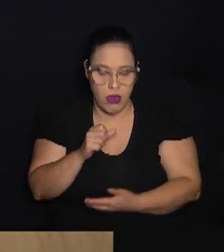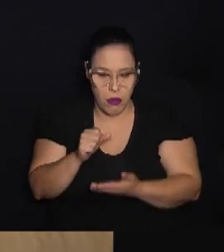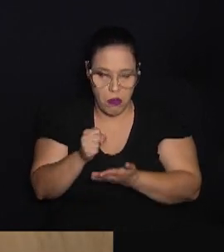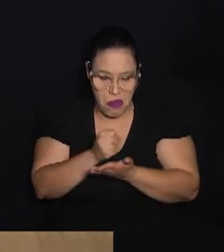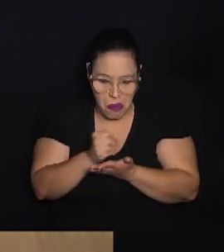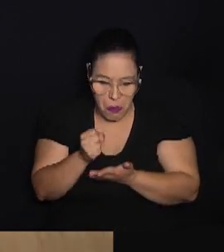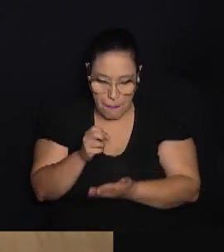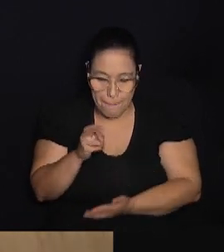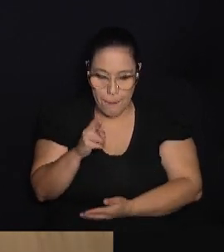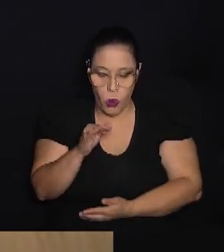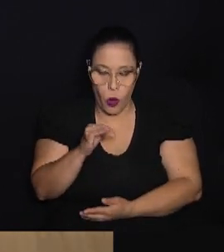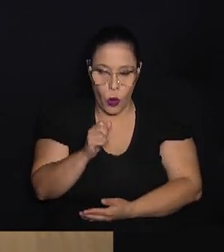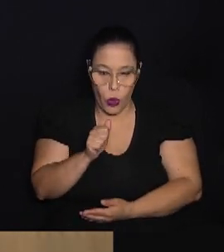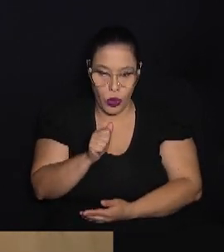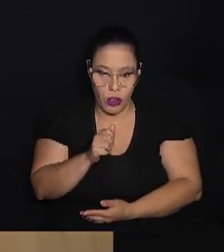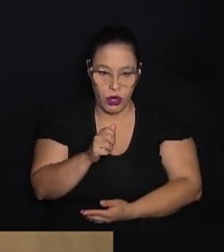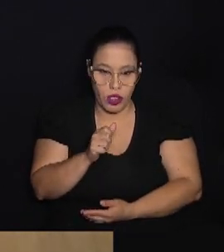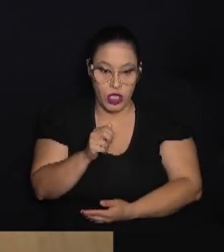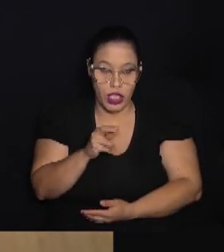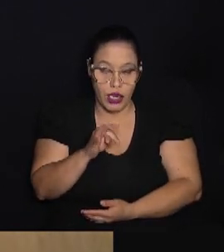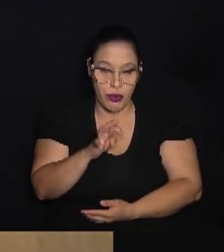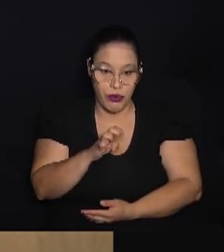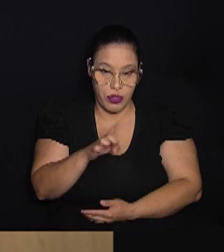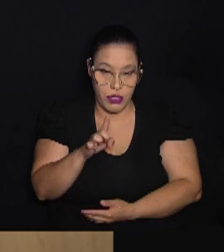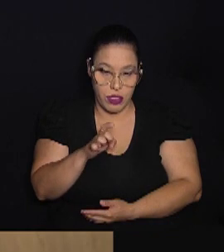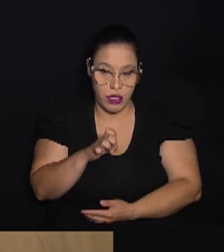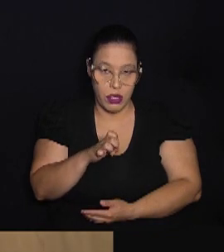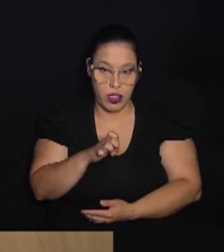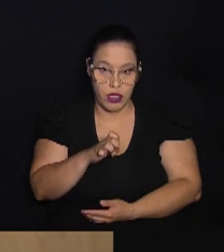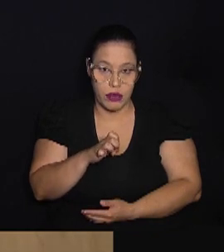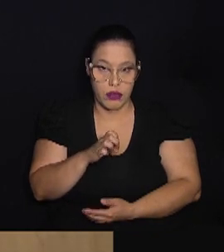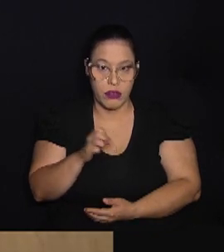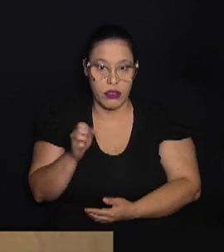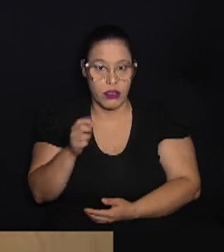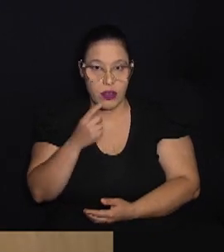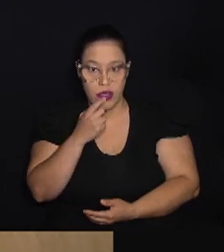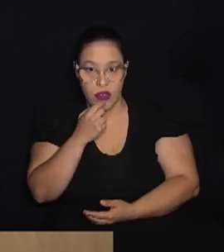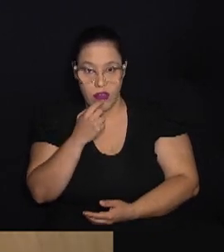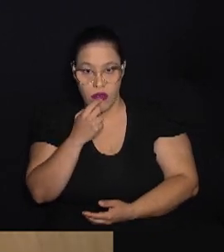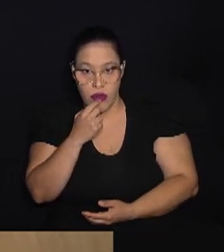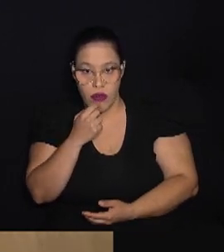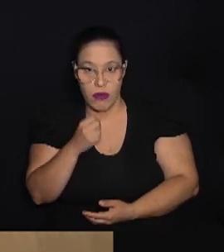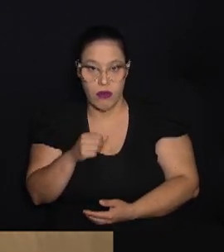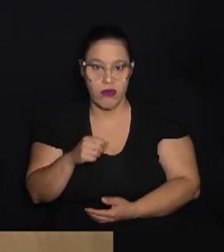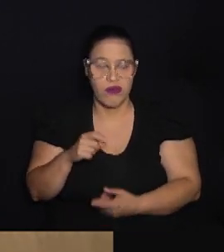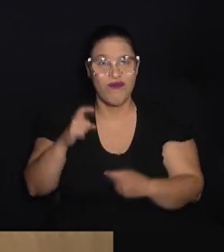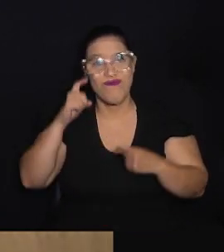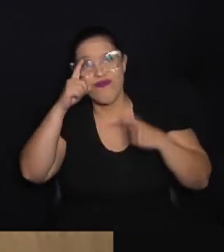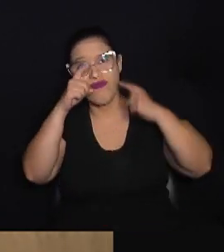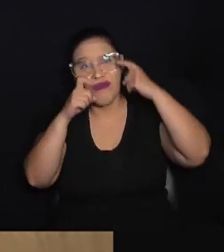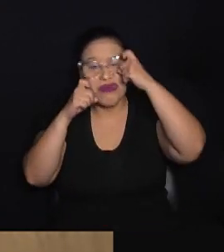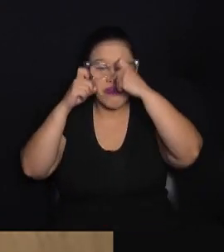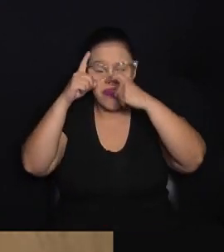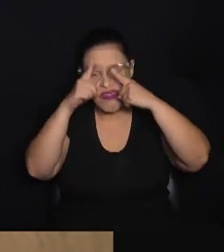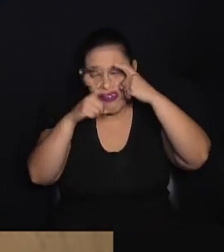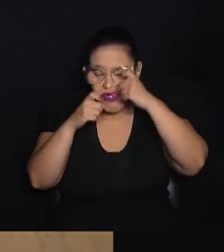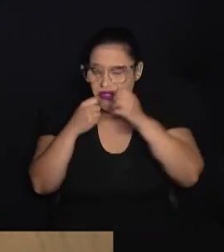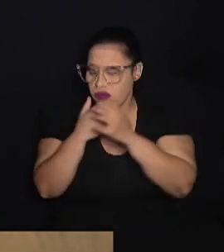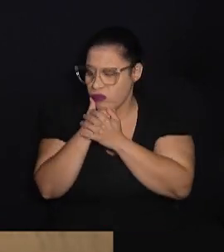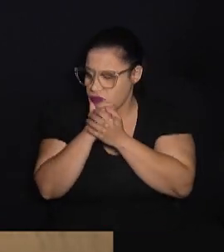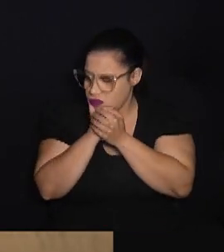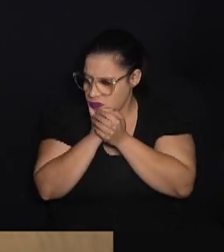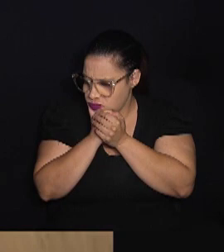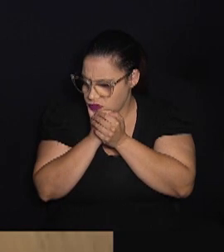café, que é outra forma desse sangramento se manifestar. E a paciente até fica na dúvida se foi sangramento mesmo,